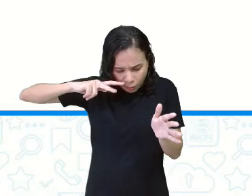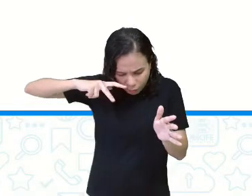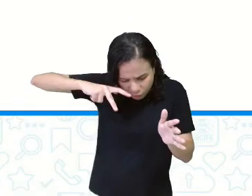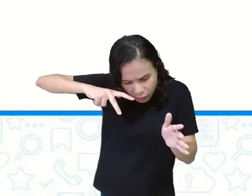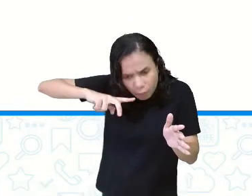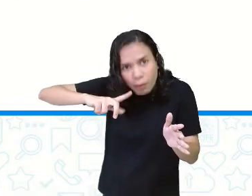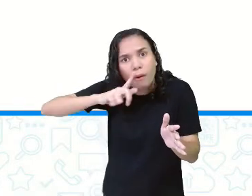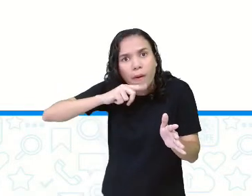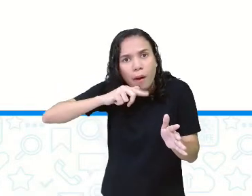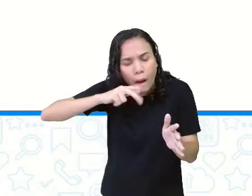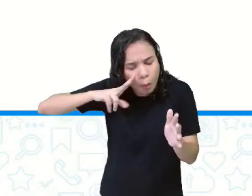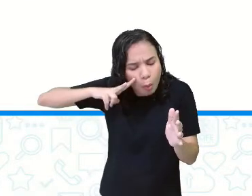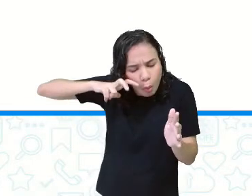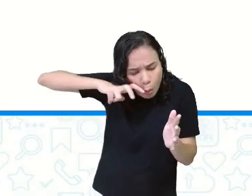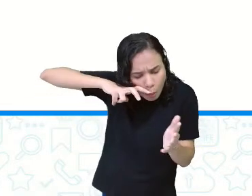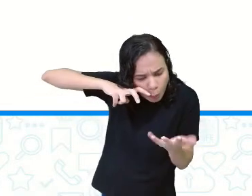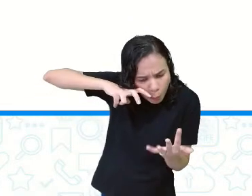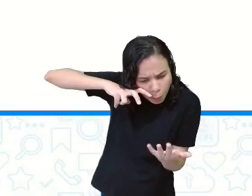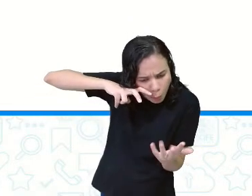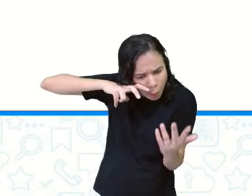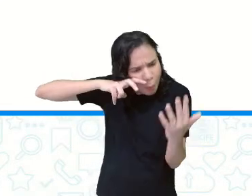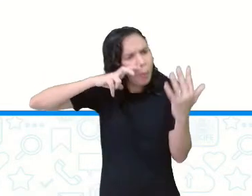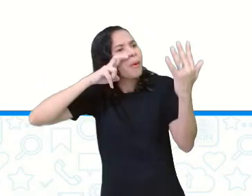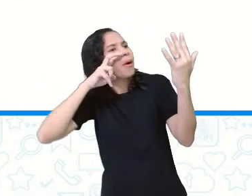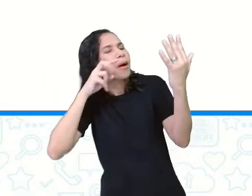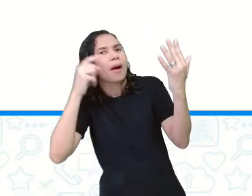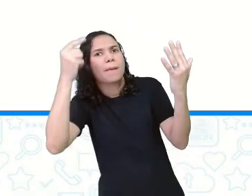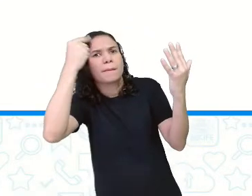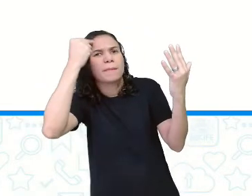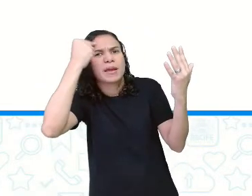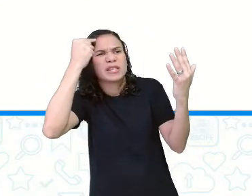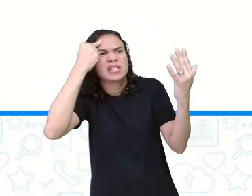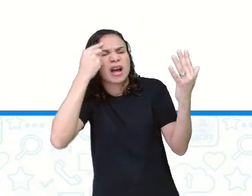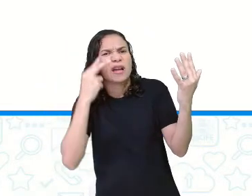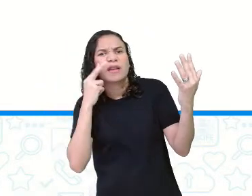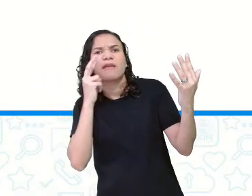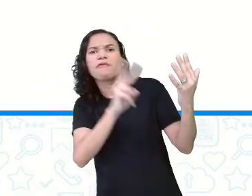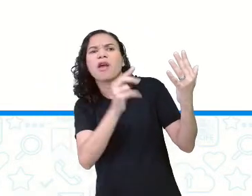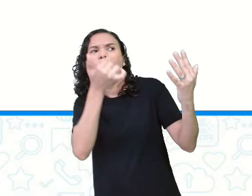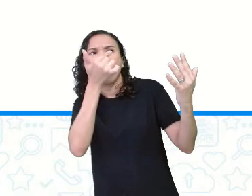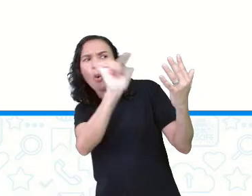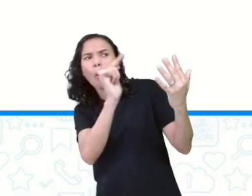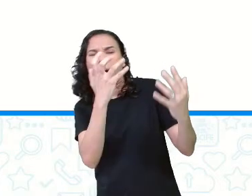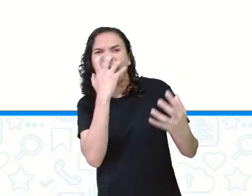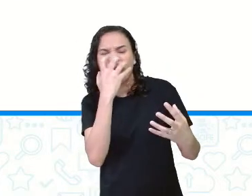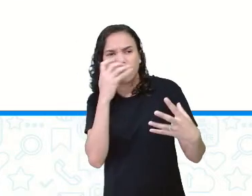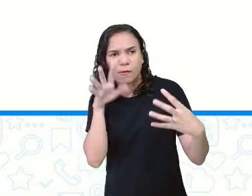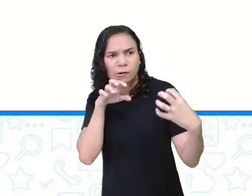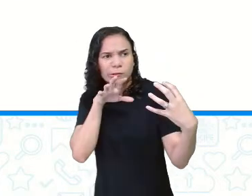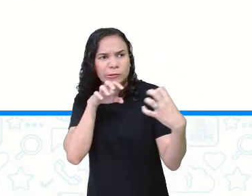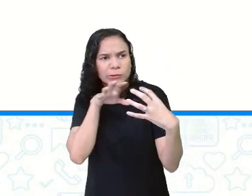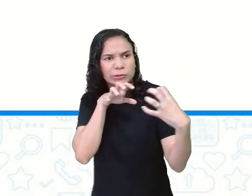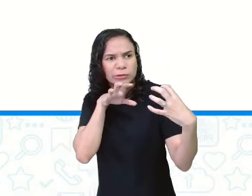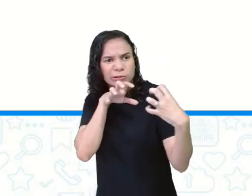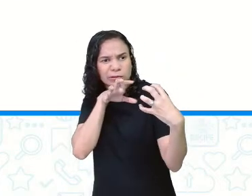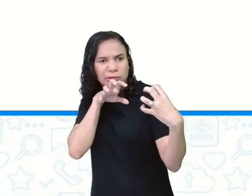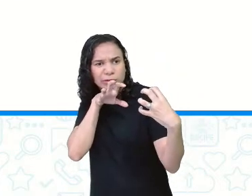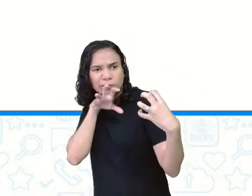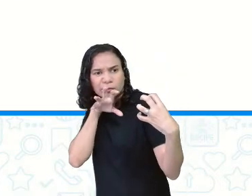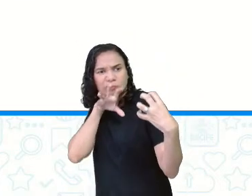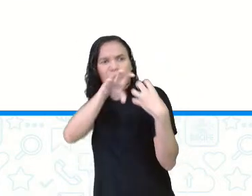água. Então, pensando que estava vendo outro cachorro, ele tentou